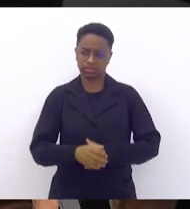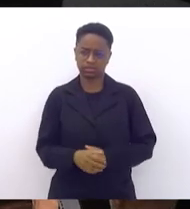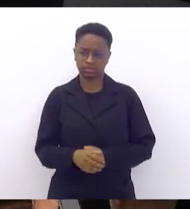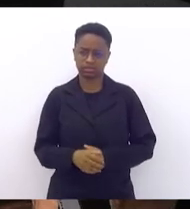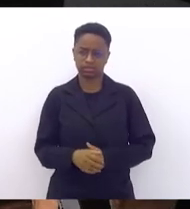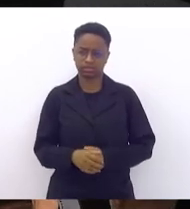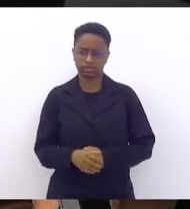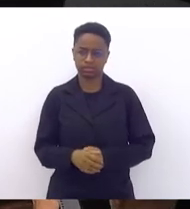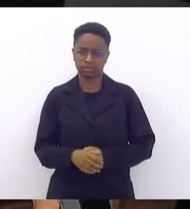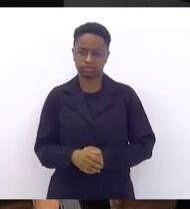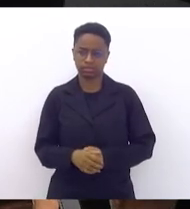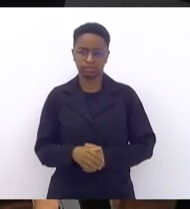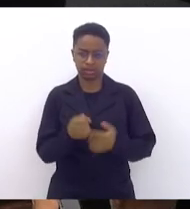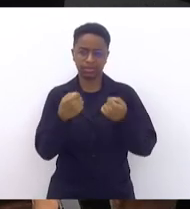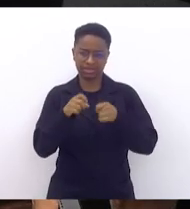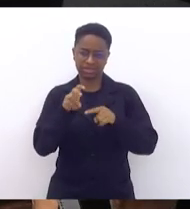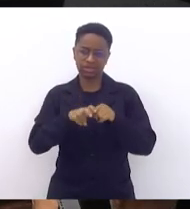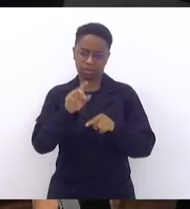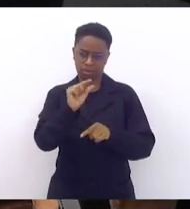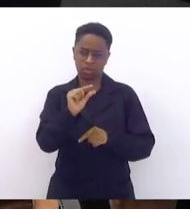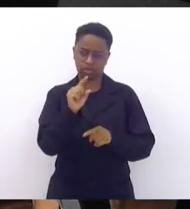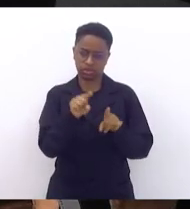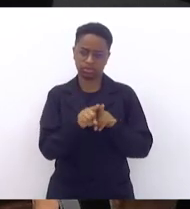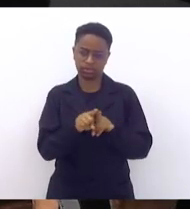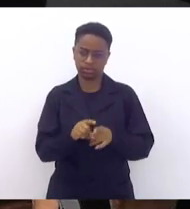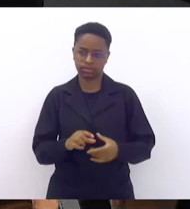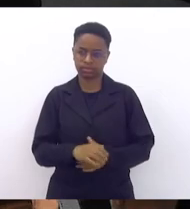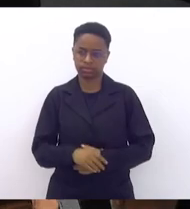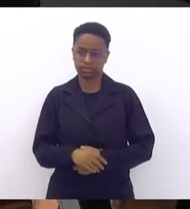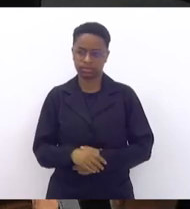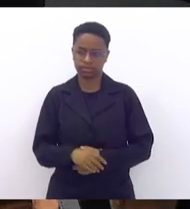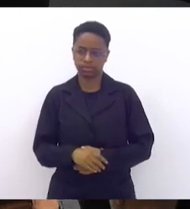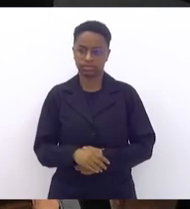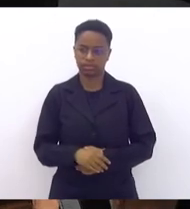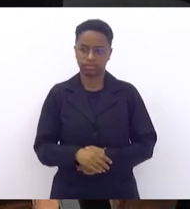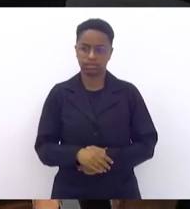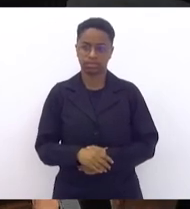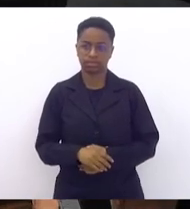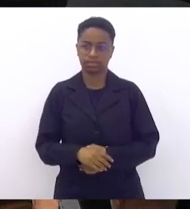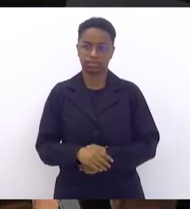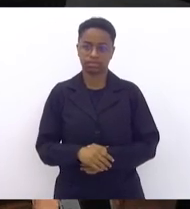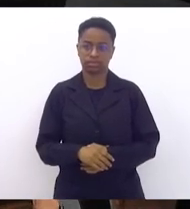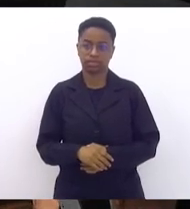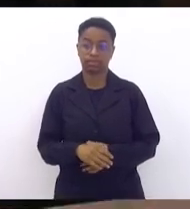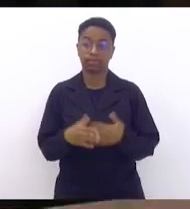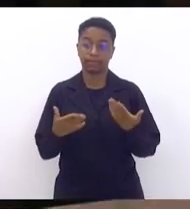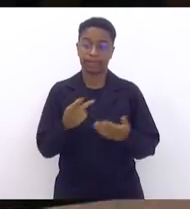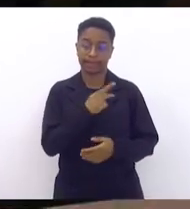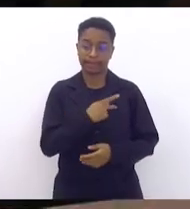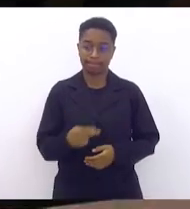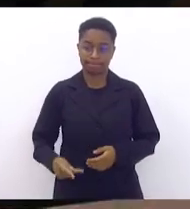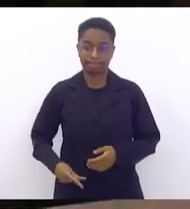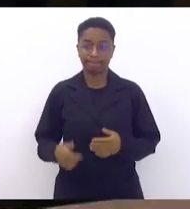Vossa Excelência tem que sentar um pouquinho. Sim. Presidente,